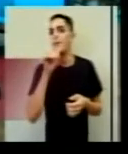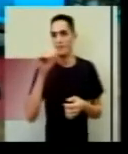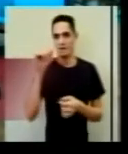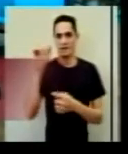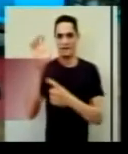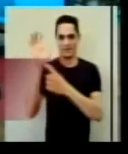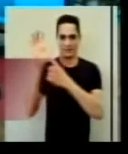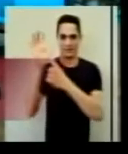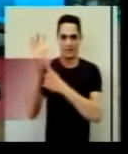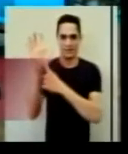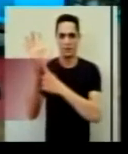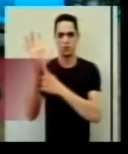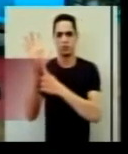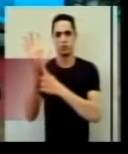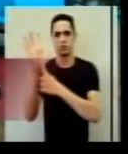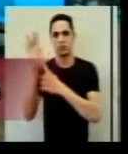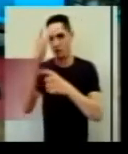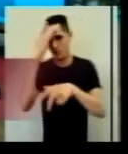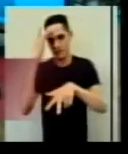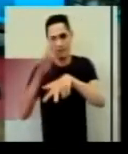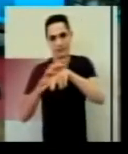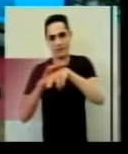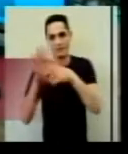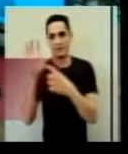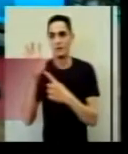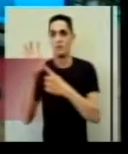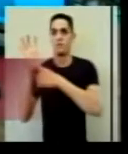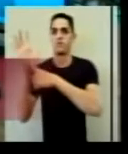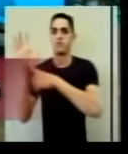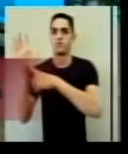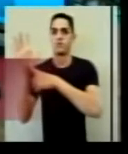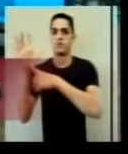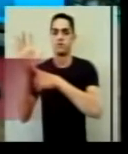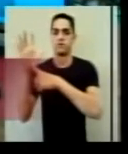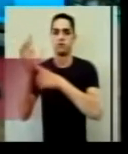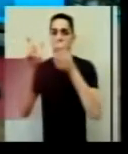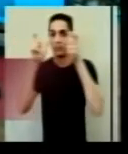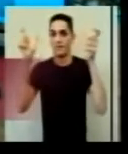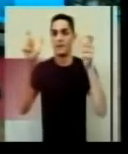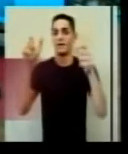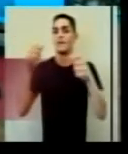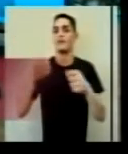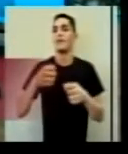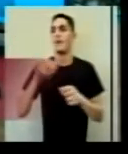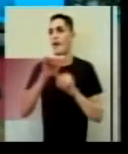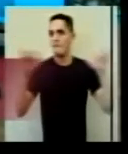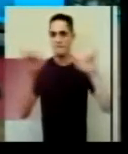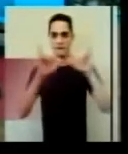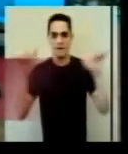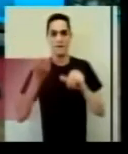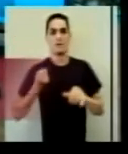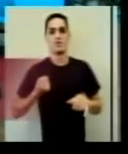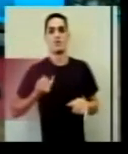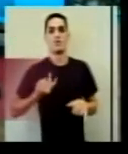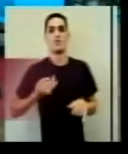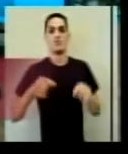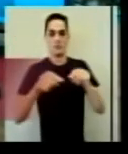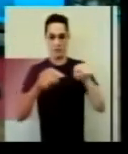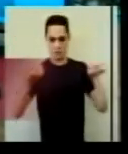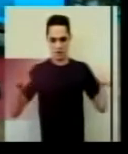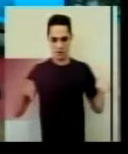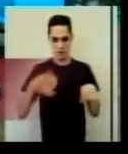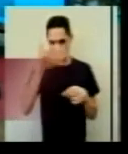Então, existe aqui, por exemplo, uma campainha que vai, a hora que o paciente aperta, dá o número do quarto que